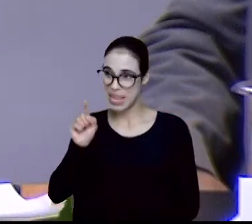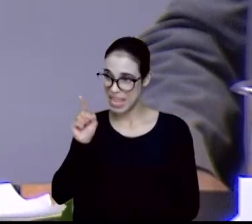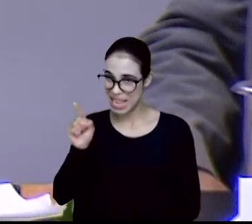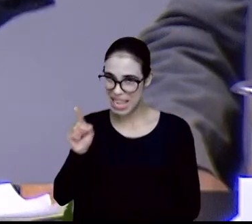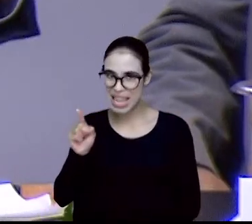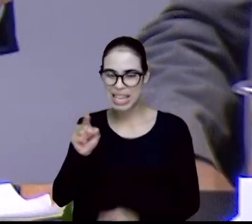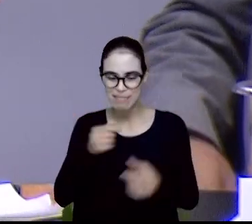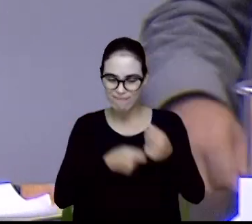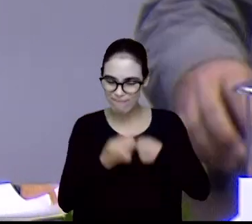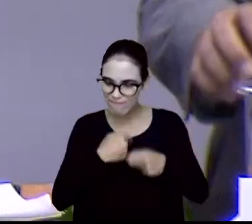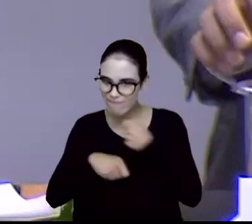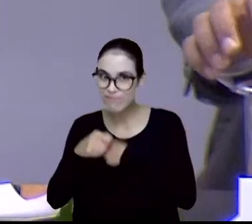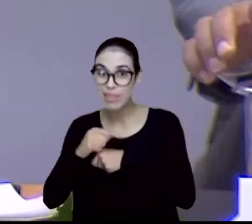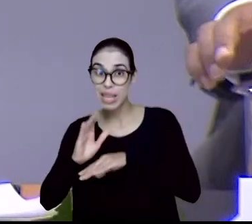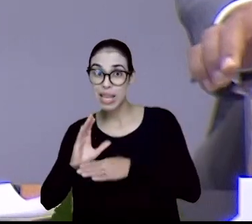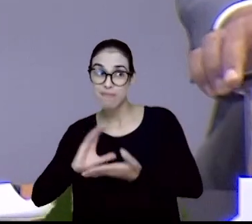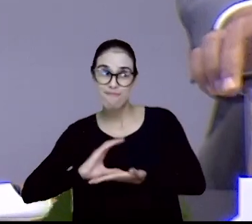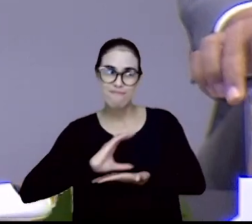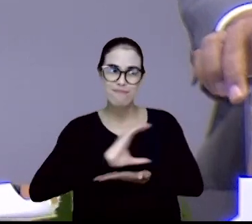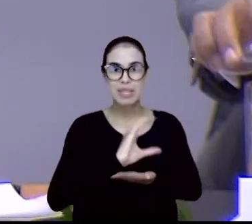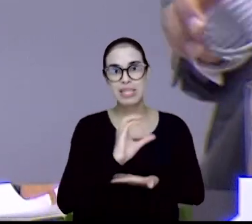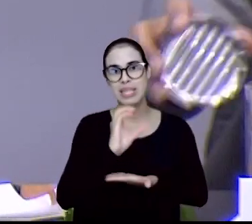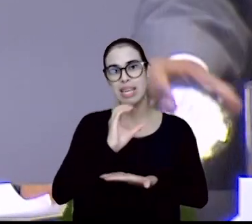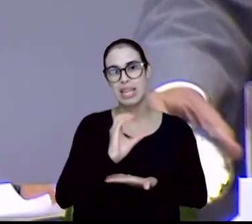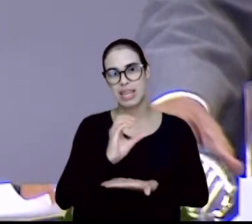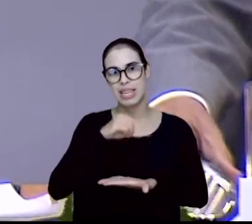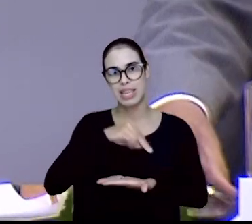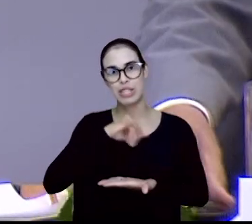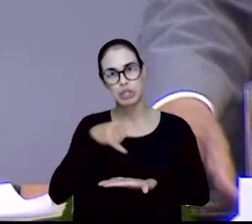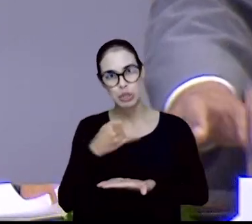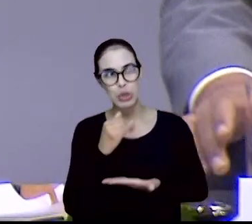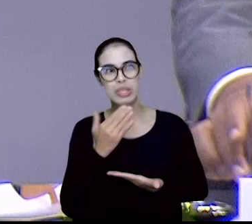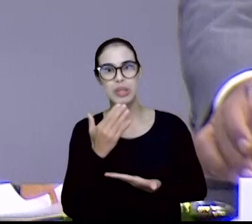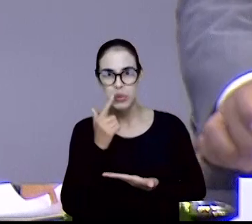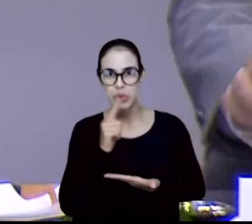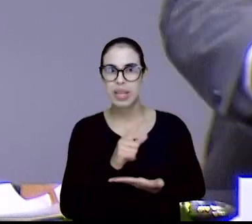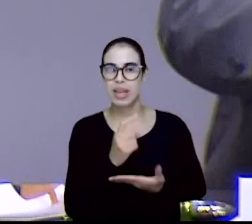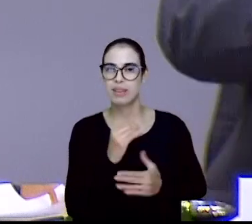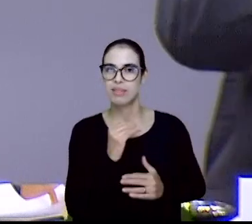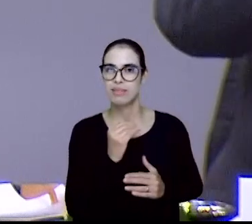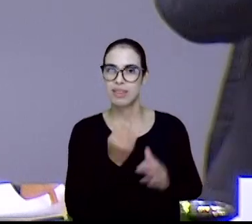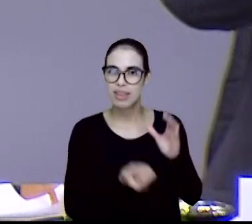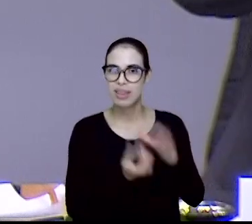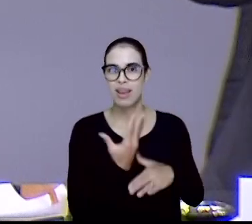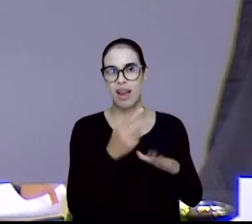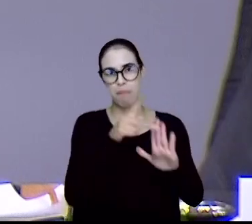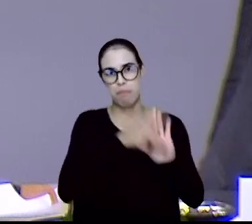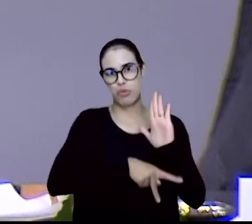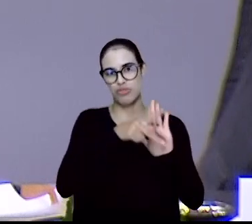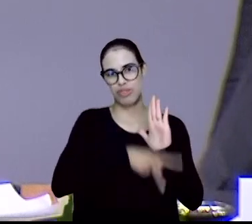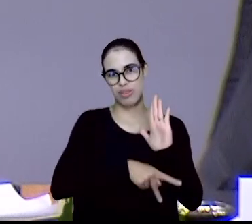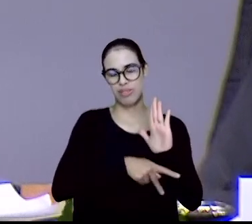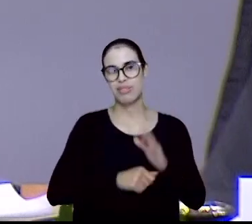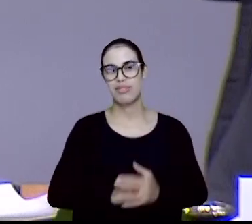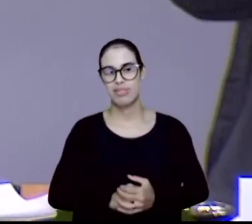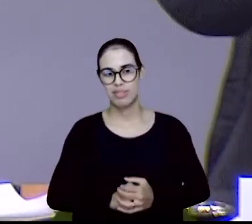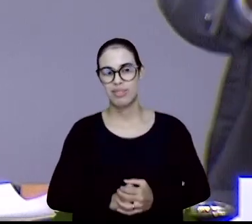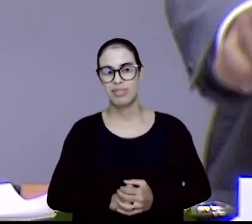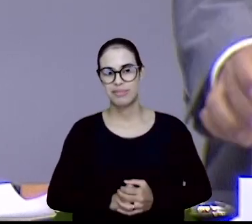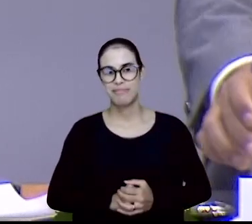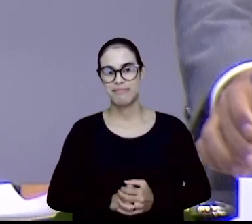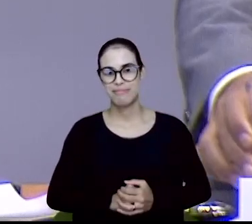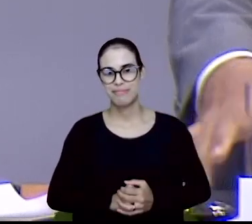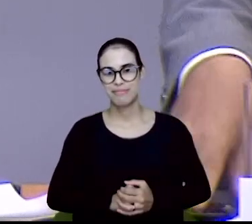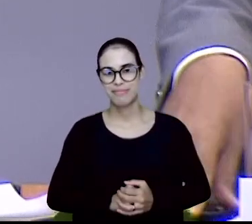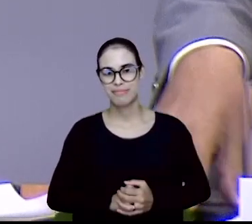que é onde nós desenvolvemos muitos desses projetos. Mas o próximo passo,